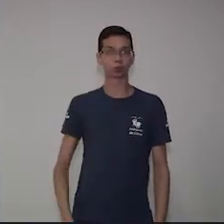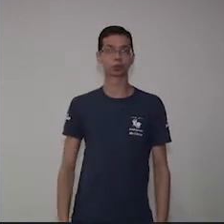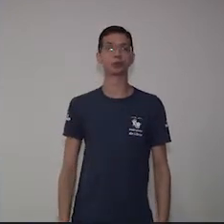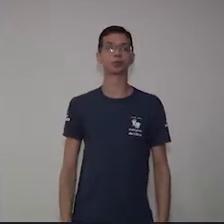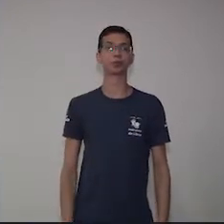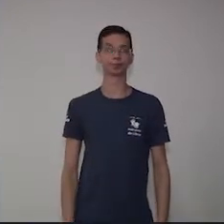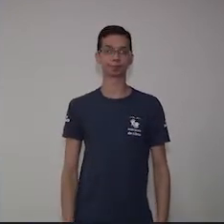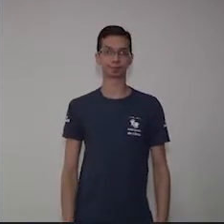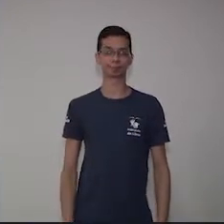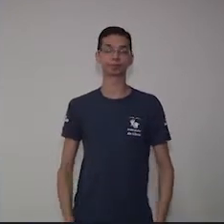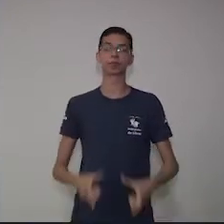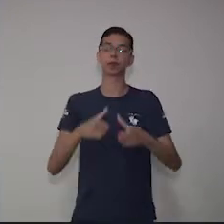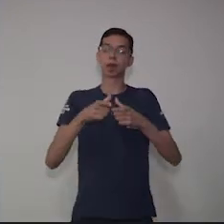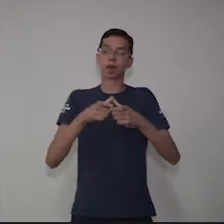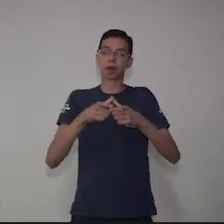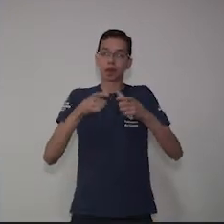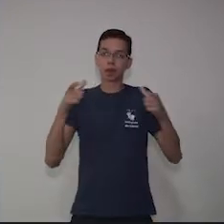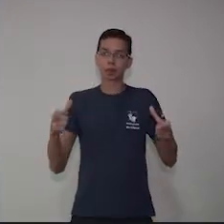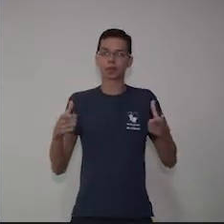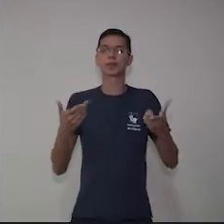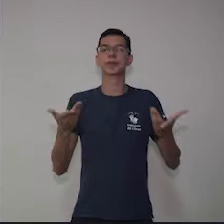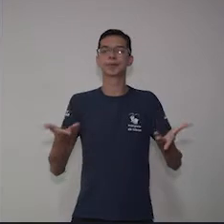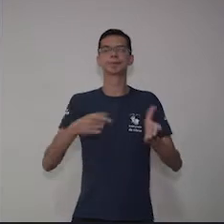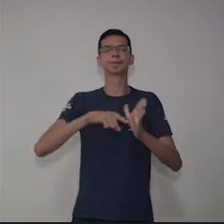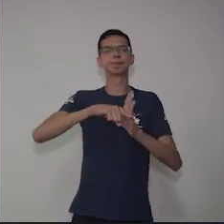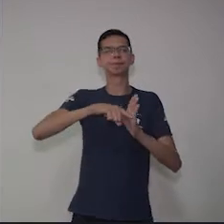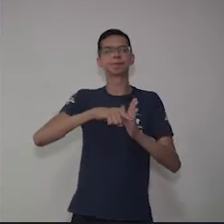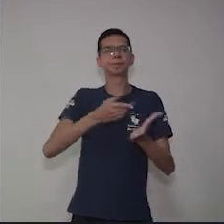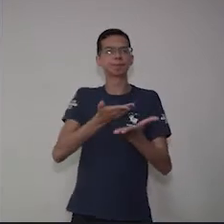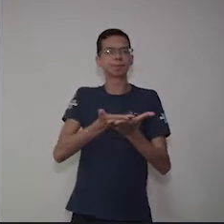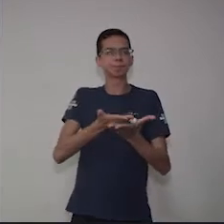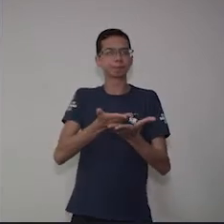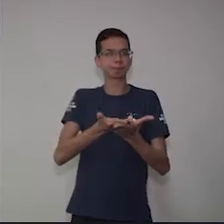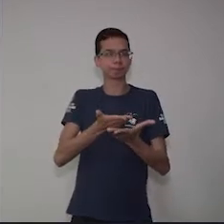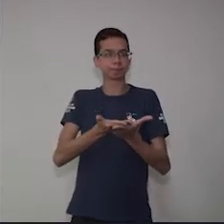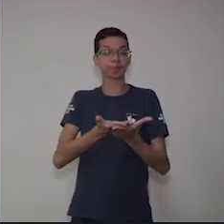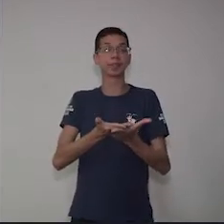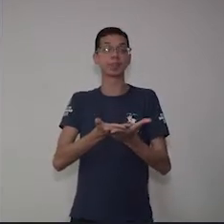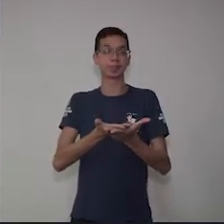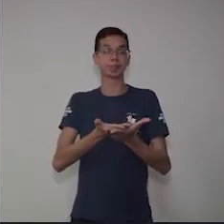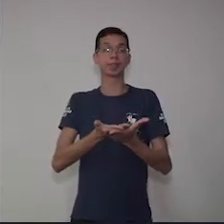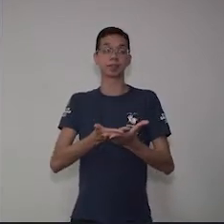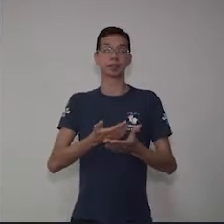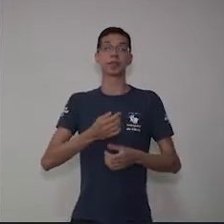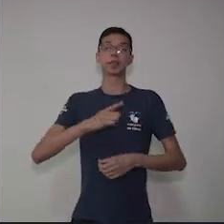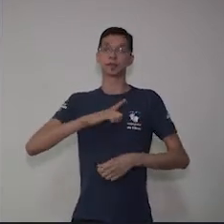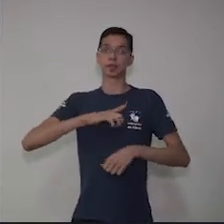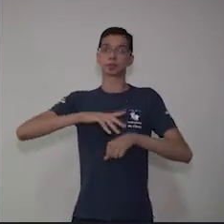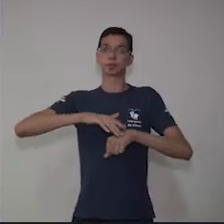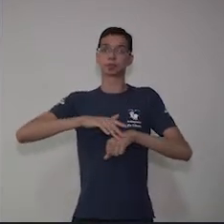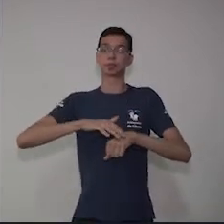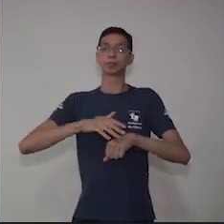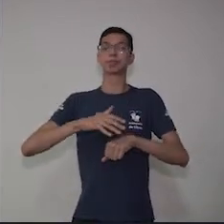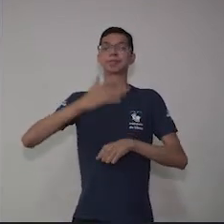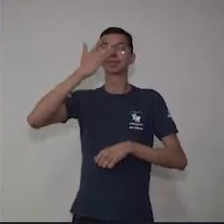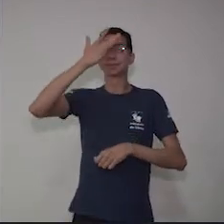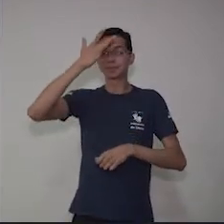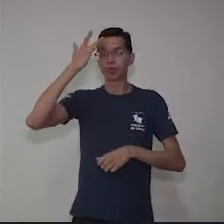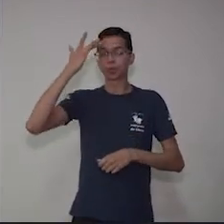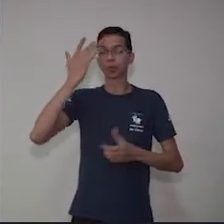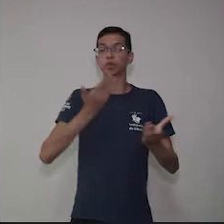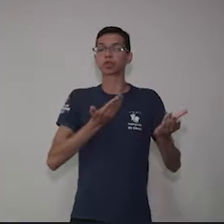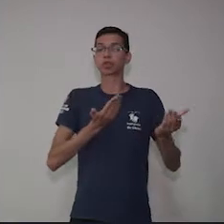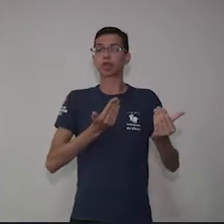sobretudo uma tendência de notificações de novos casos entre os jovens adultos